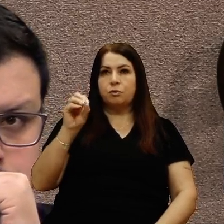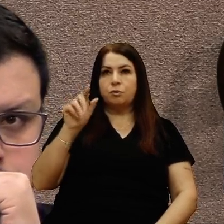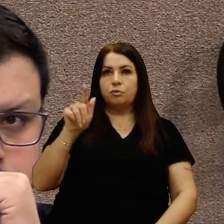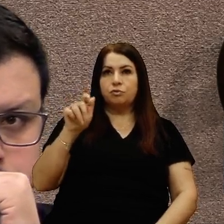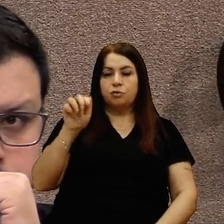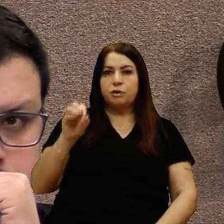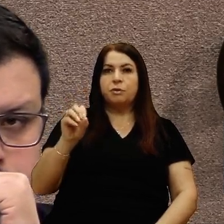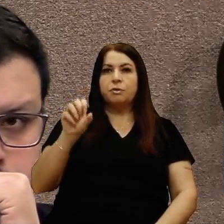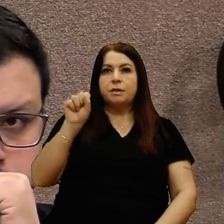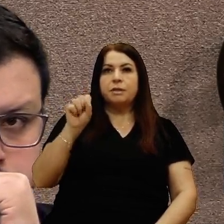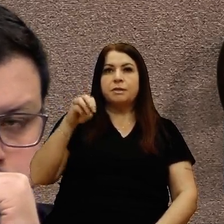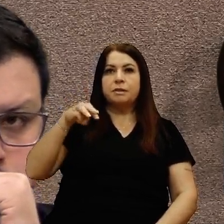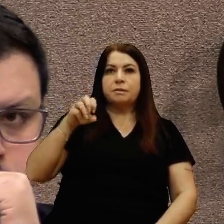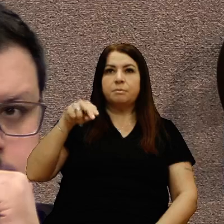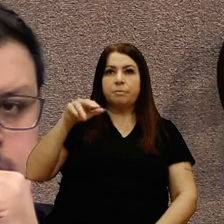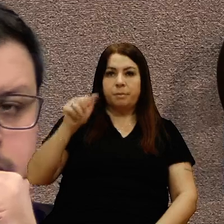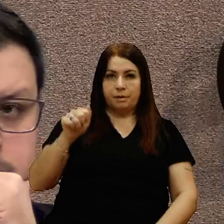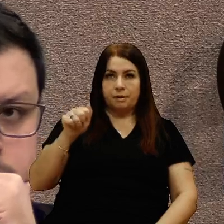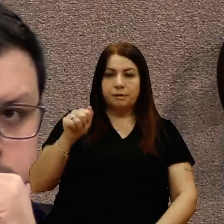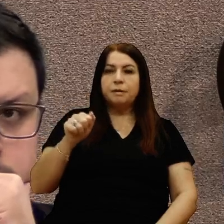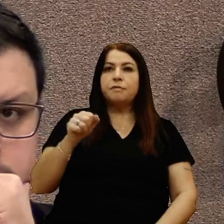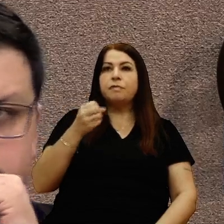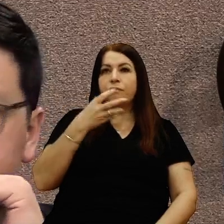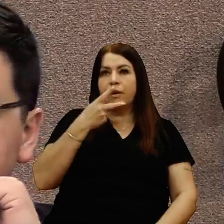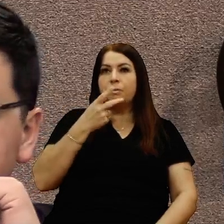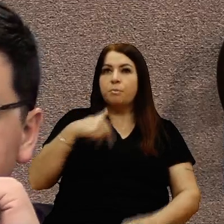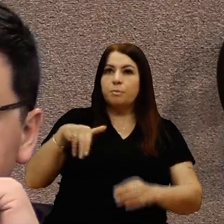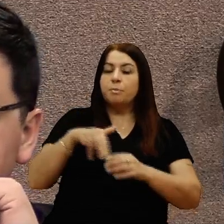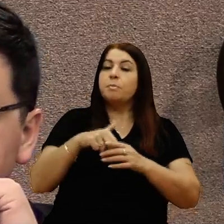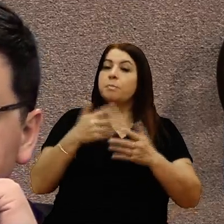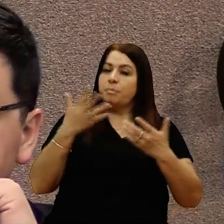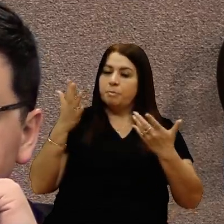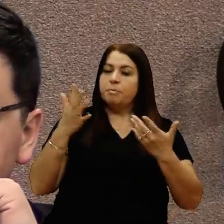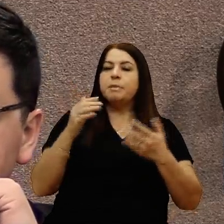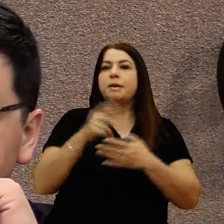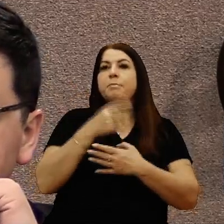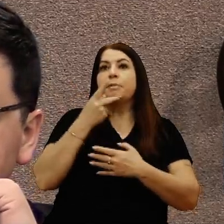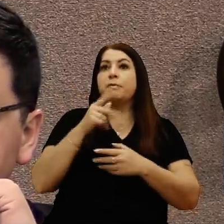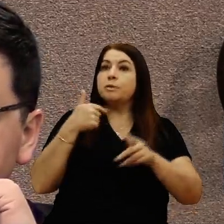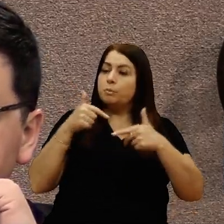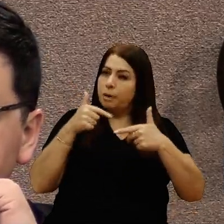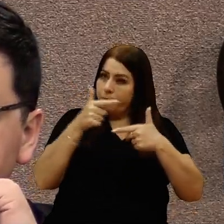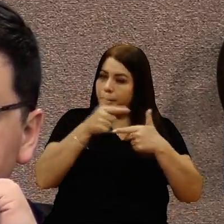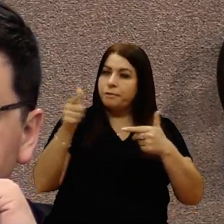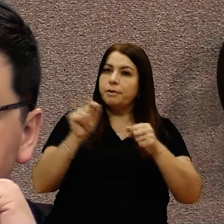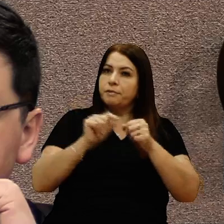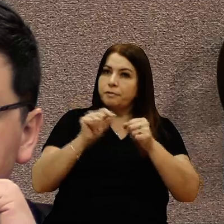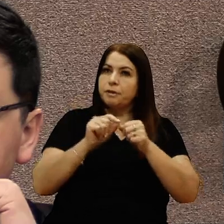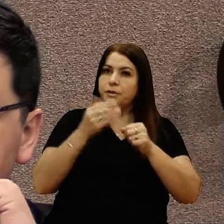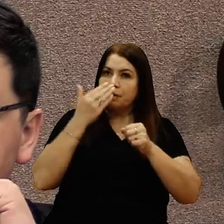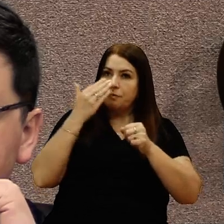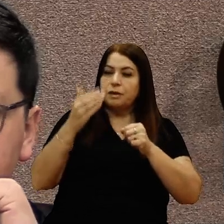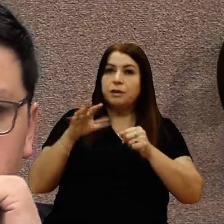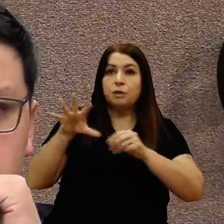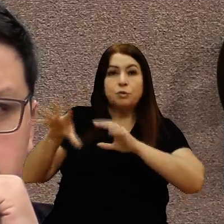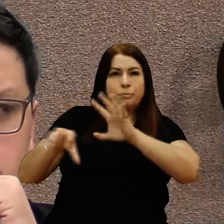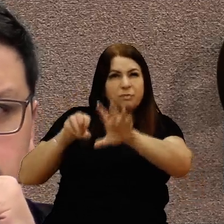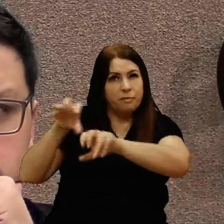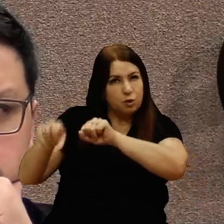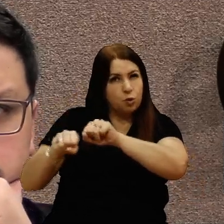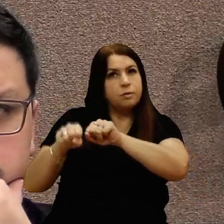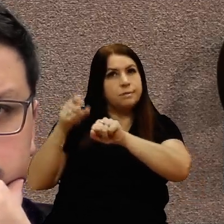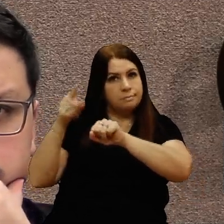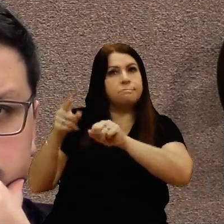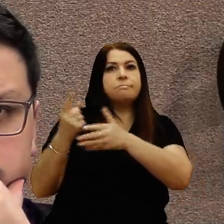Garcia. Parabéns pela presença de vocês, vamos fazer um belo pronunciamento e parabéns pelo trabalho que vocês fazem à frente dos desbravadores. Presidente e